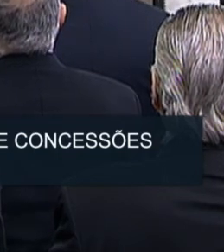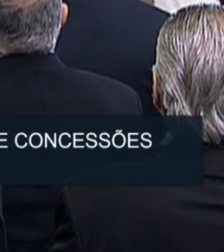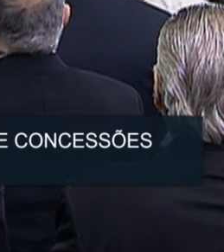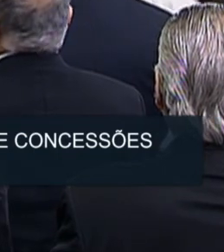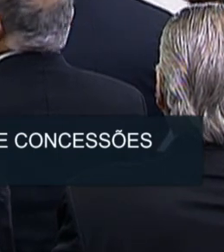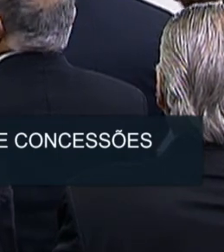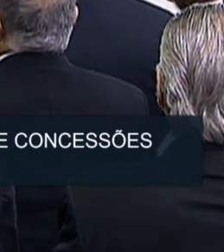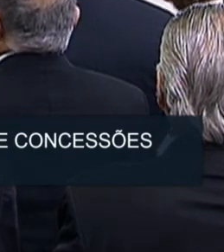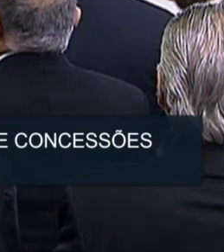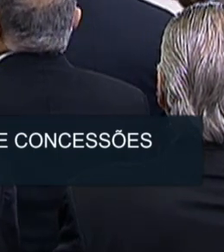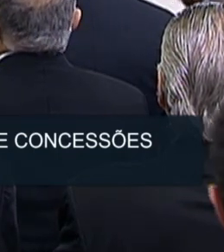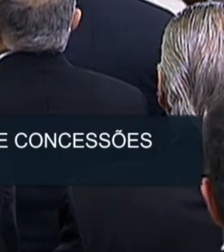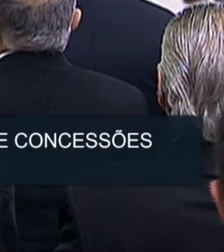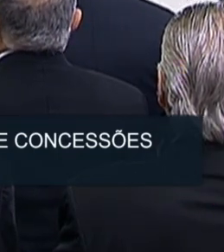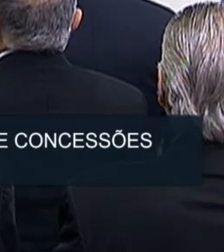o